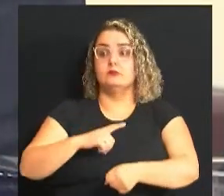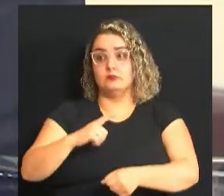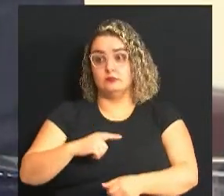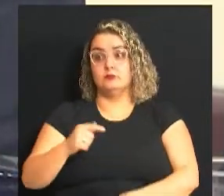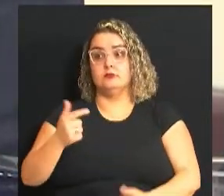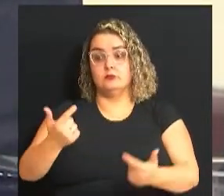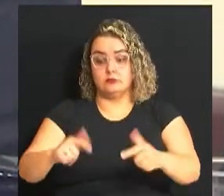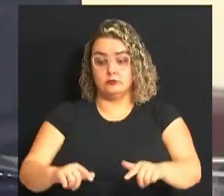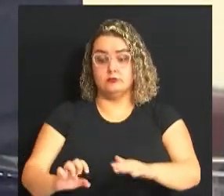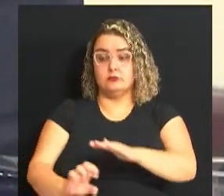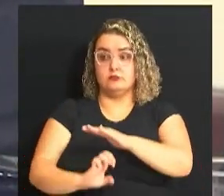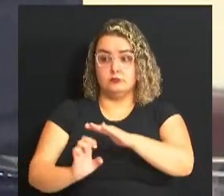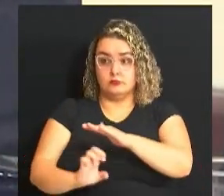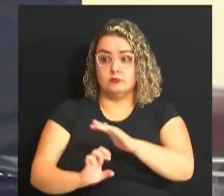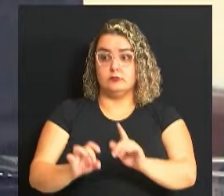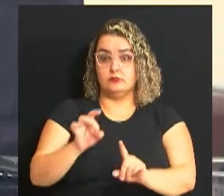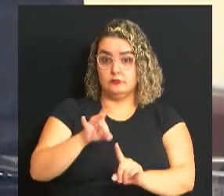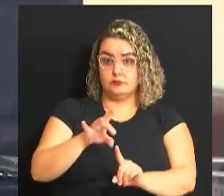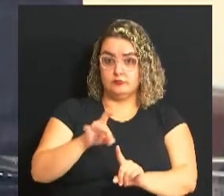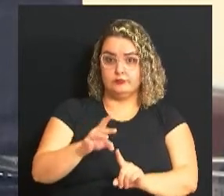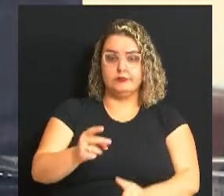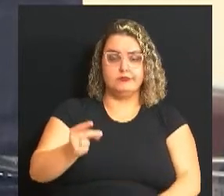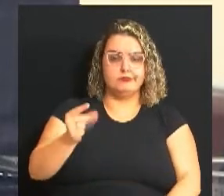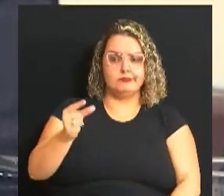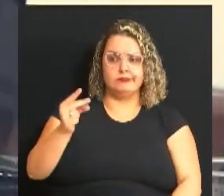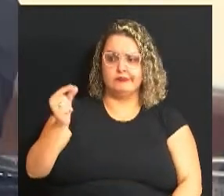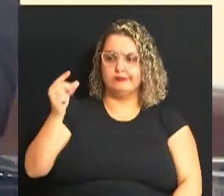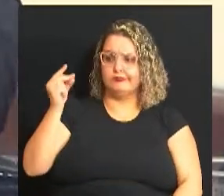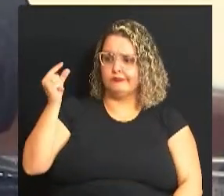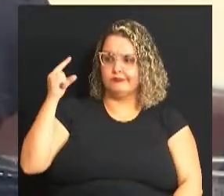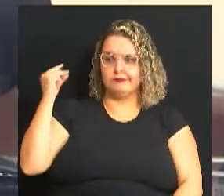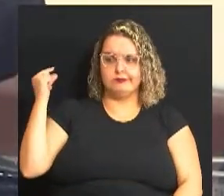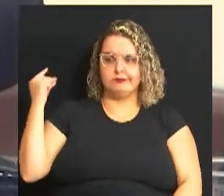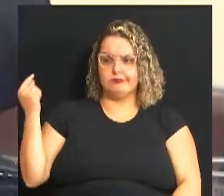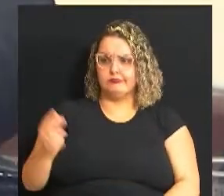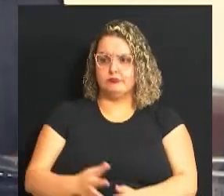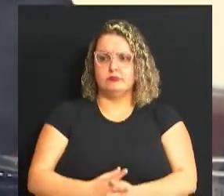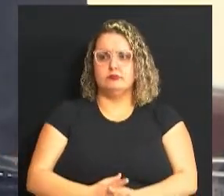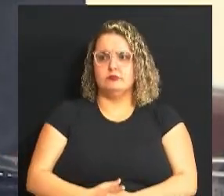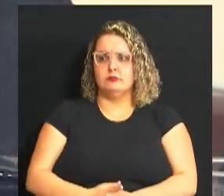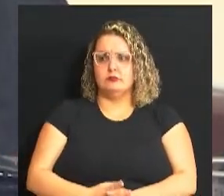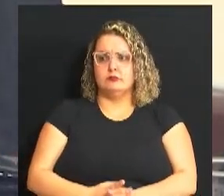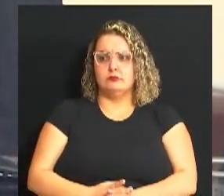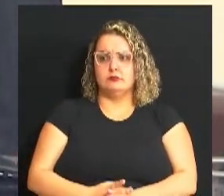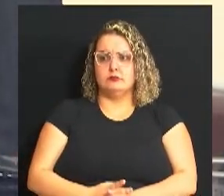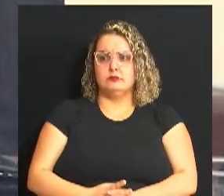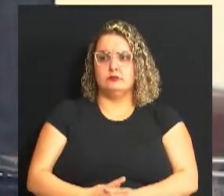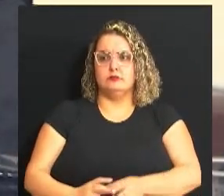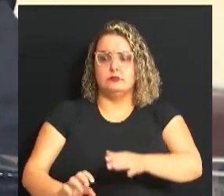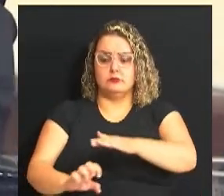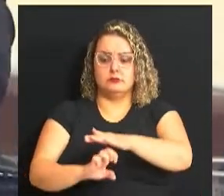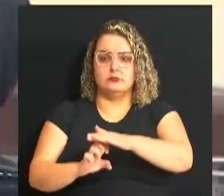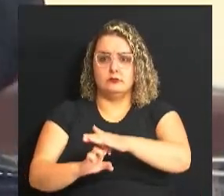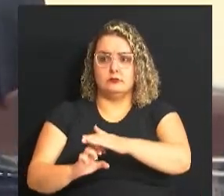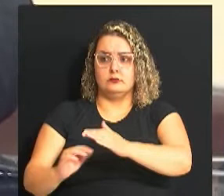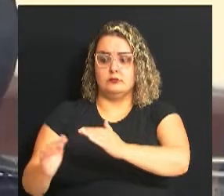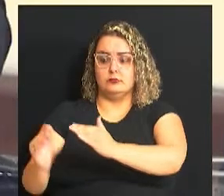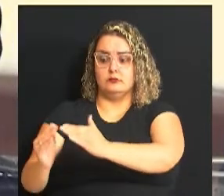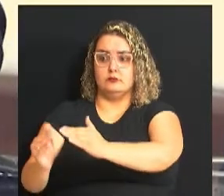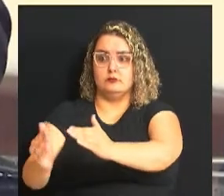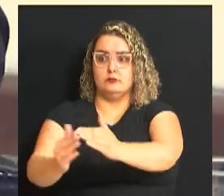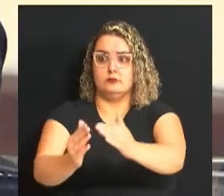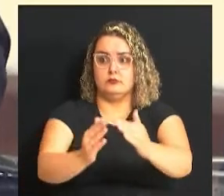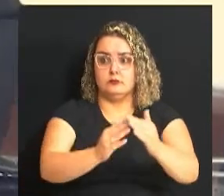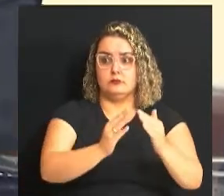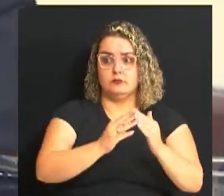uma empresa de vidros, que ela foi sendo cercada pela cidade, e depois ela sempre estava